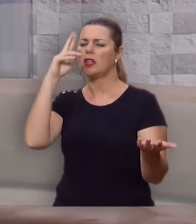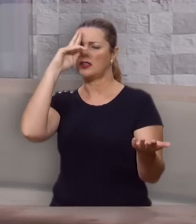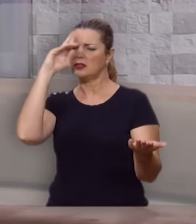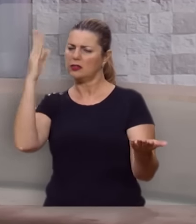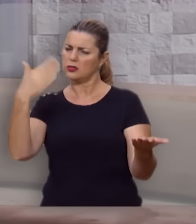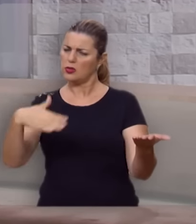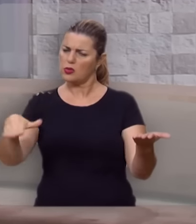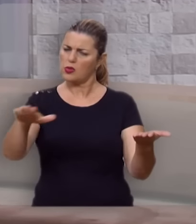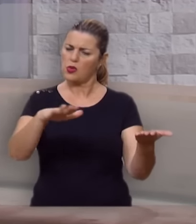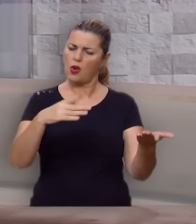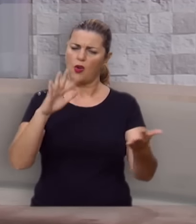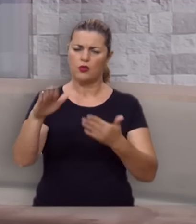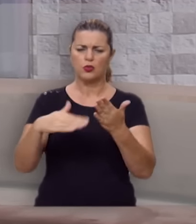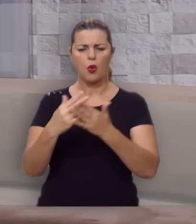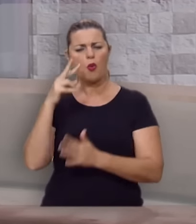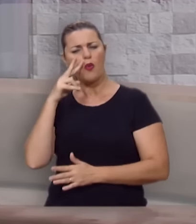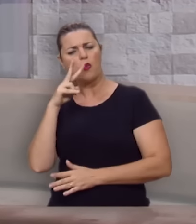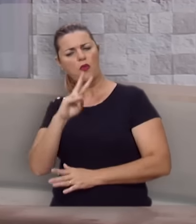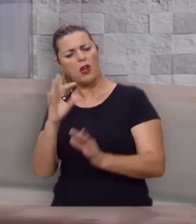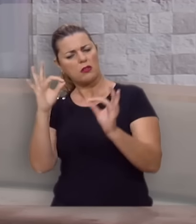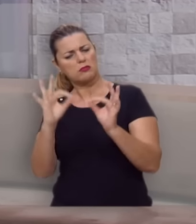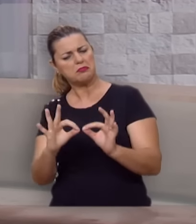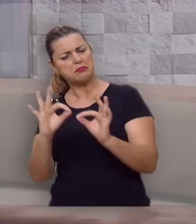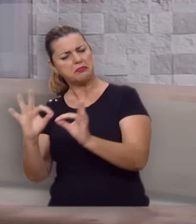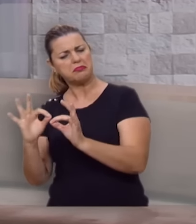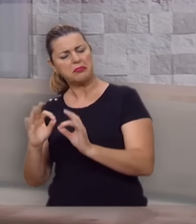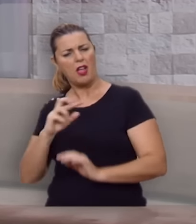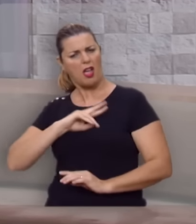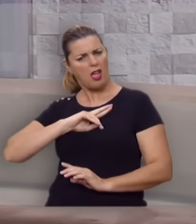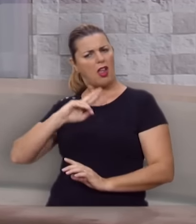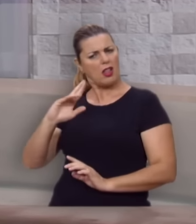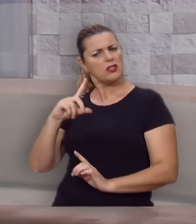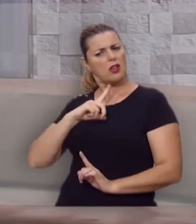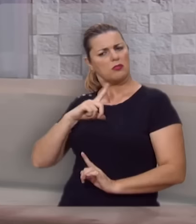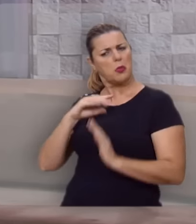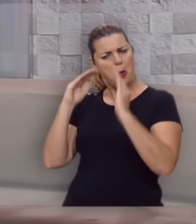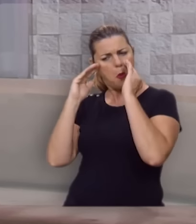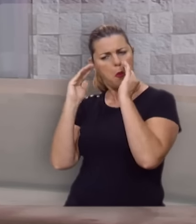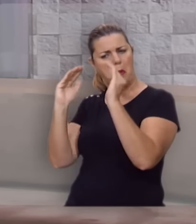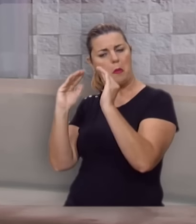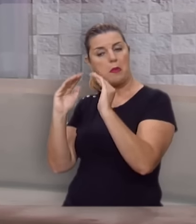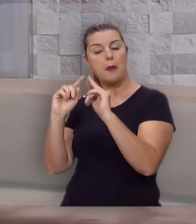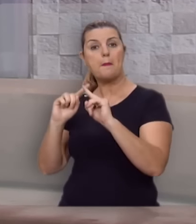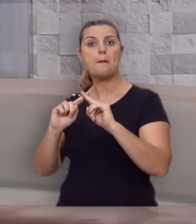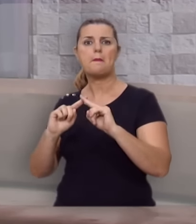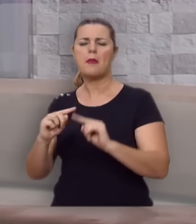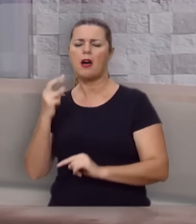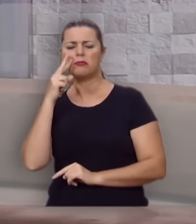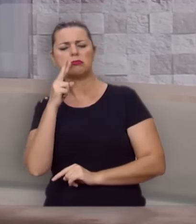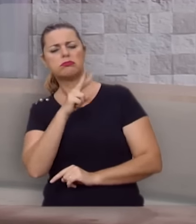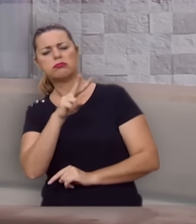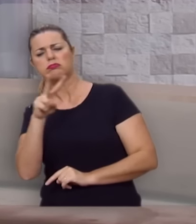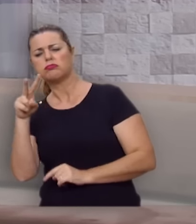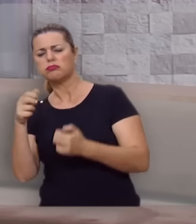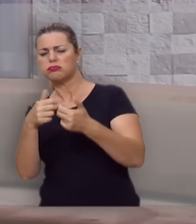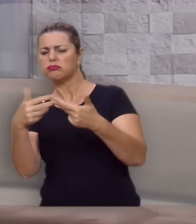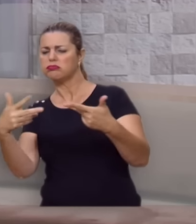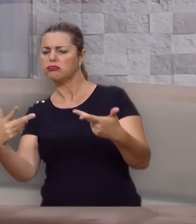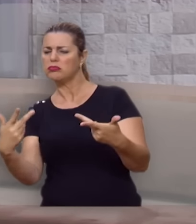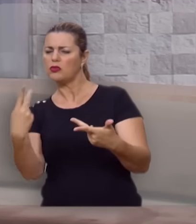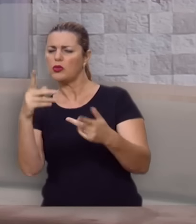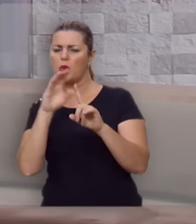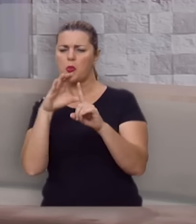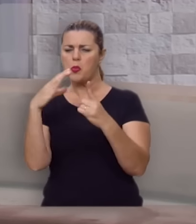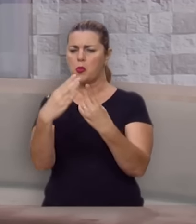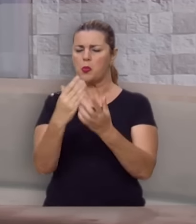Senhores atenienses, em tudo vos vejo acentuadamente religiosos, porque passando e observando os objetos